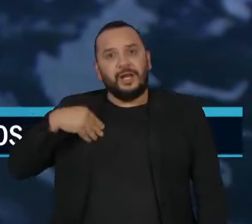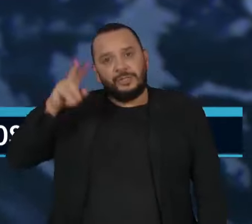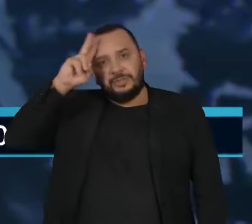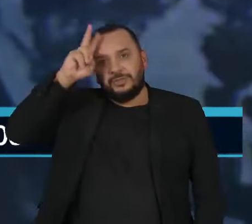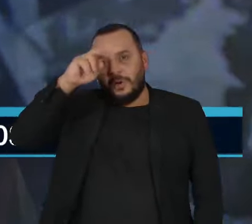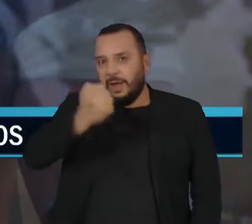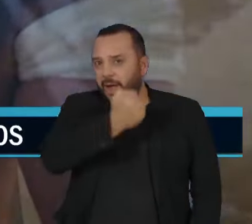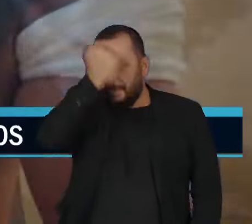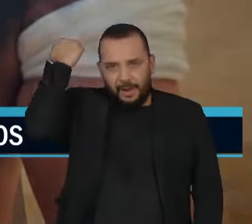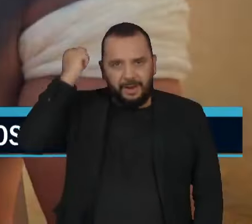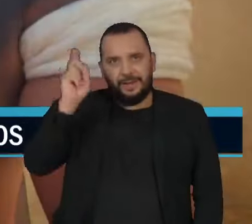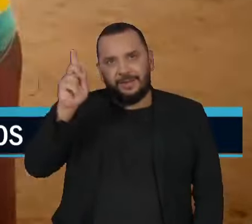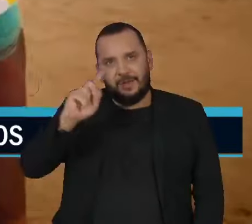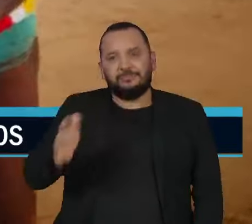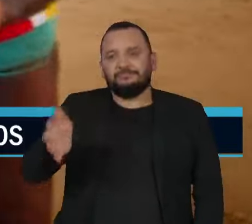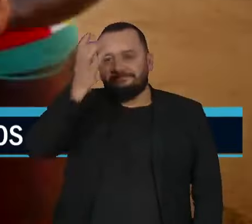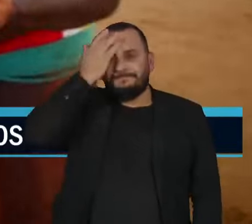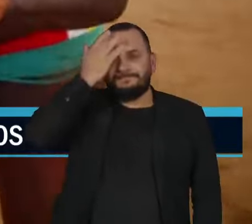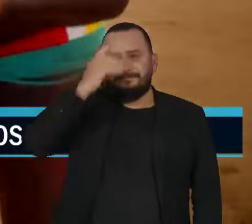milenar.